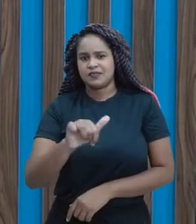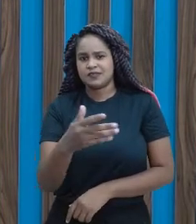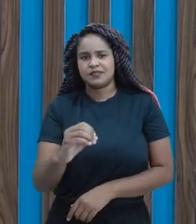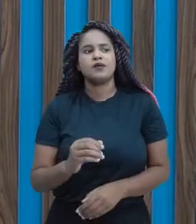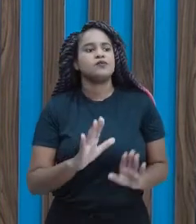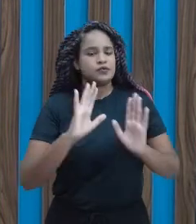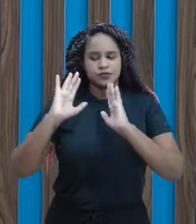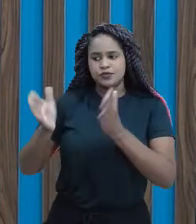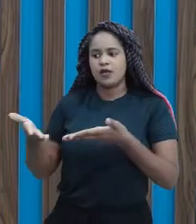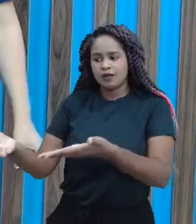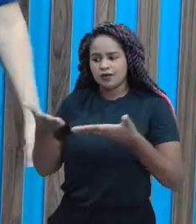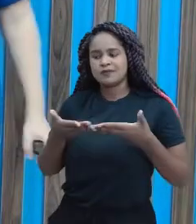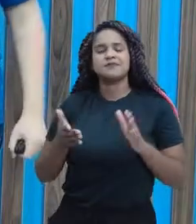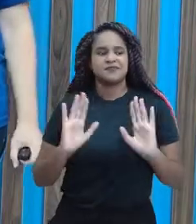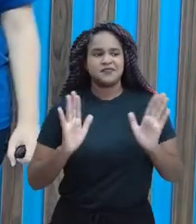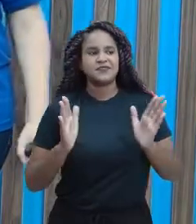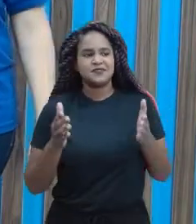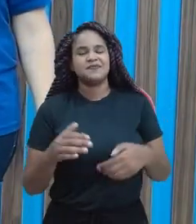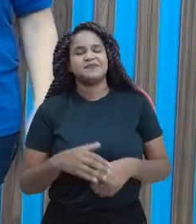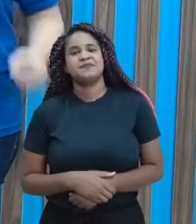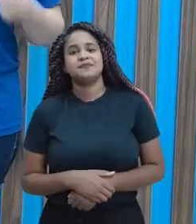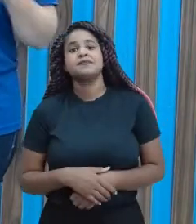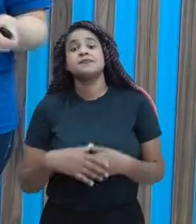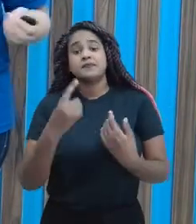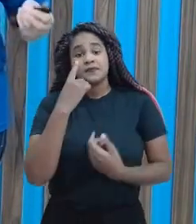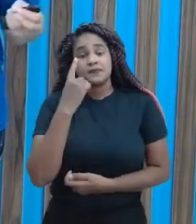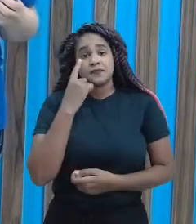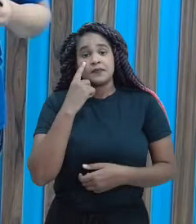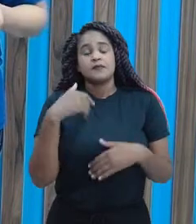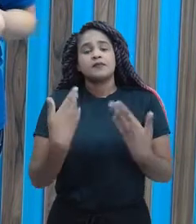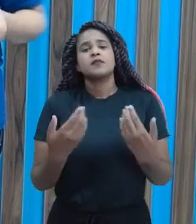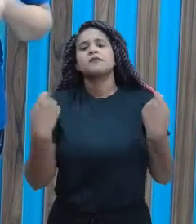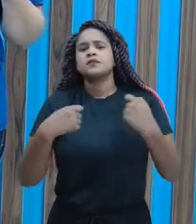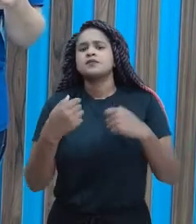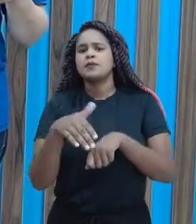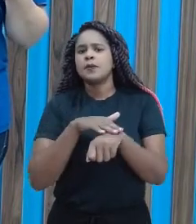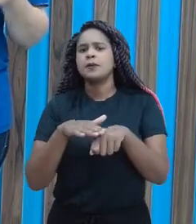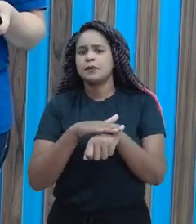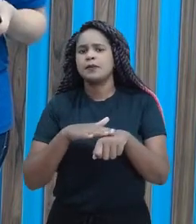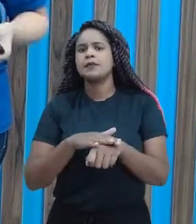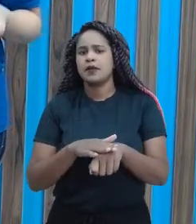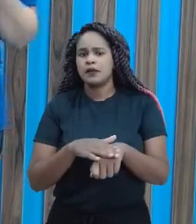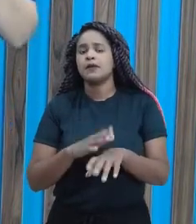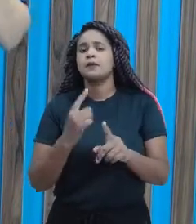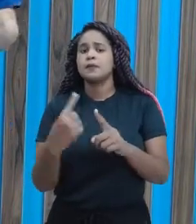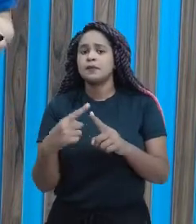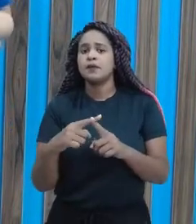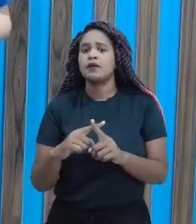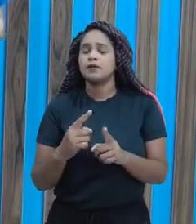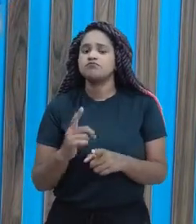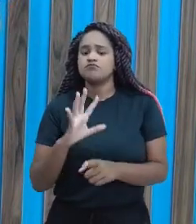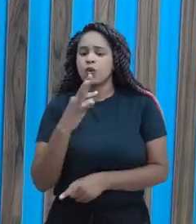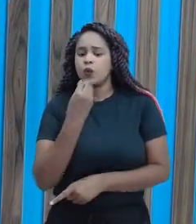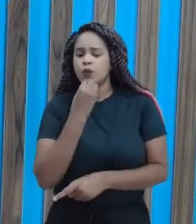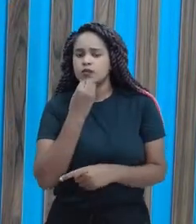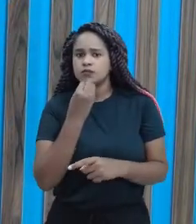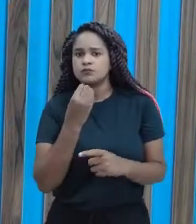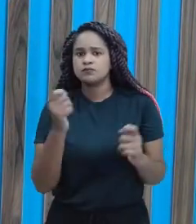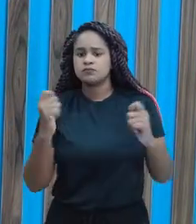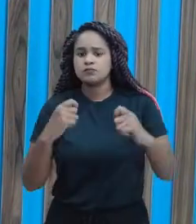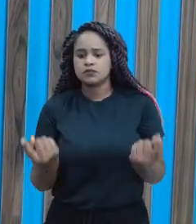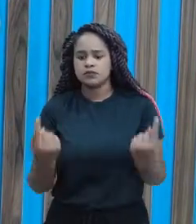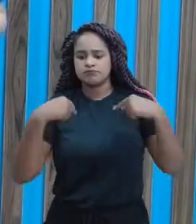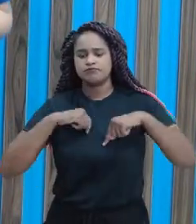convidada, né? E é um assunto que a gente precisa conversar bastante. É isso que a gente quer, né? Um conhecimento que seja efetivo, que faça a